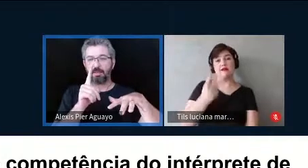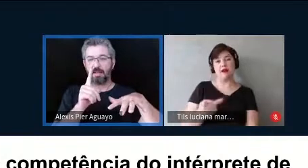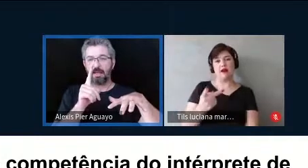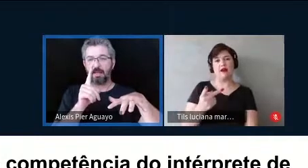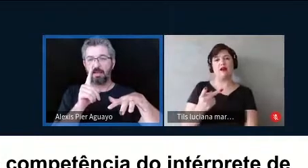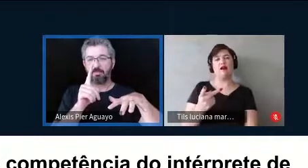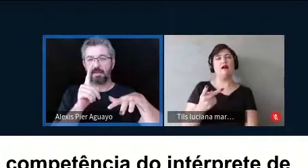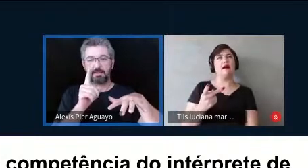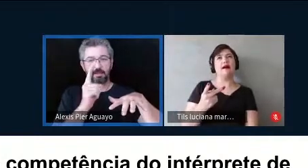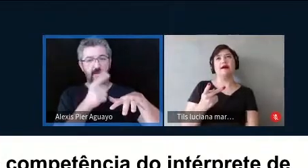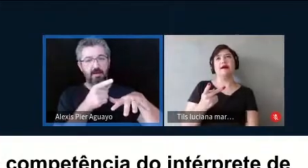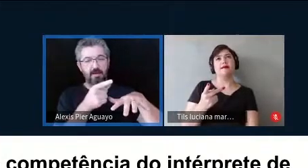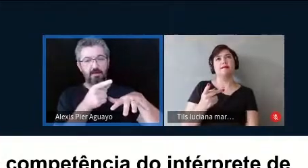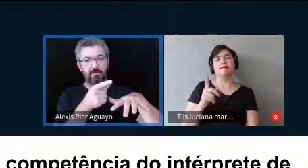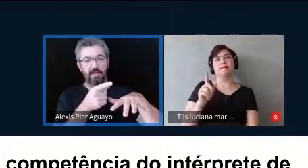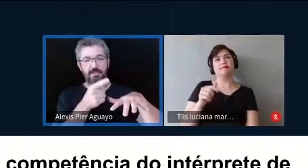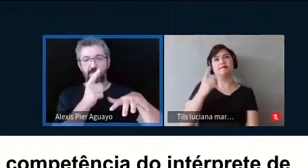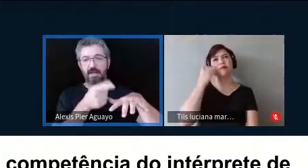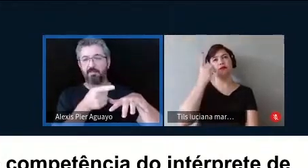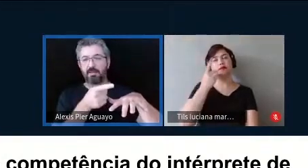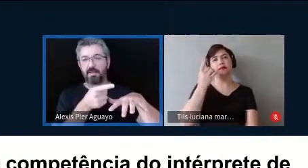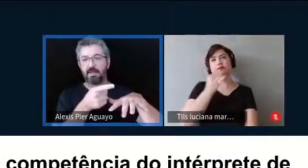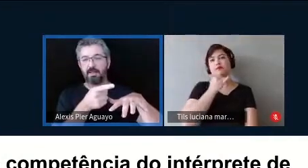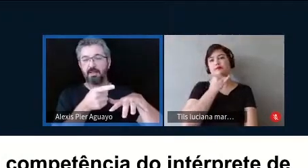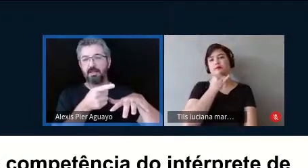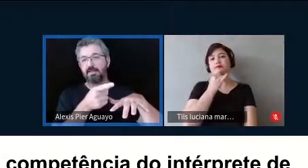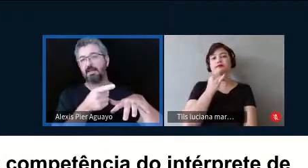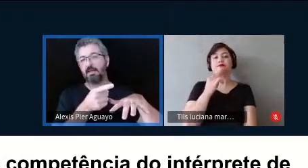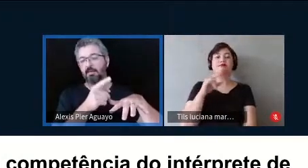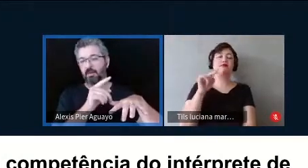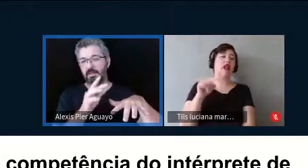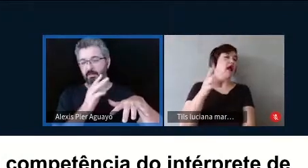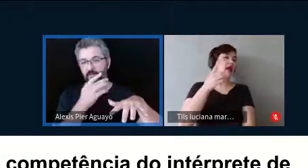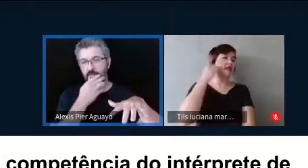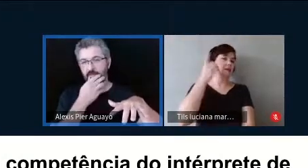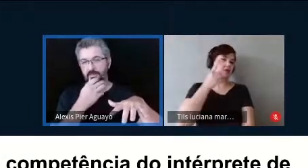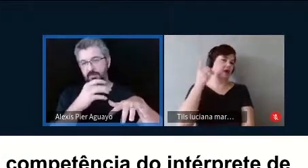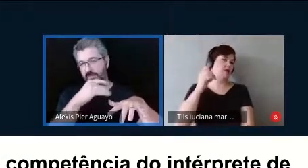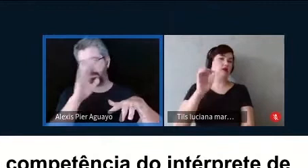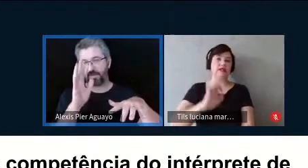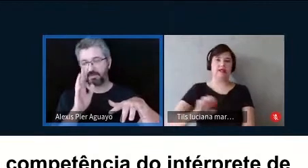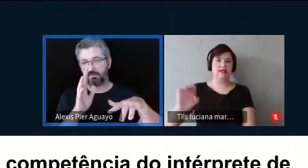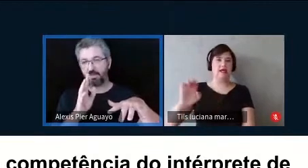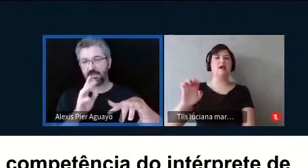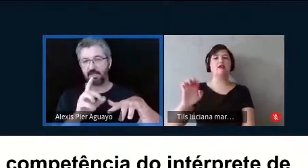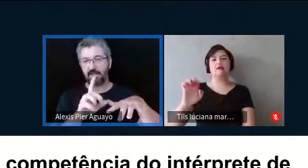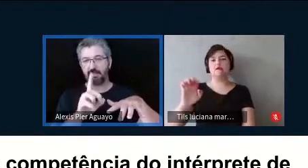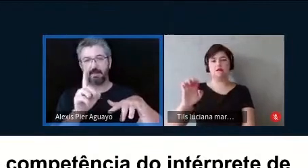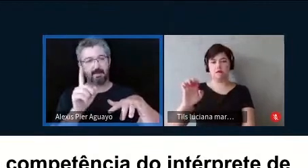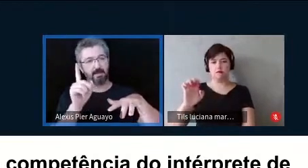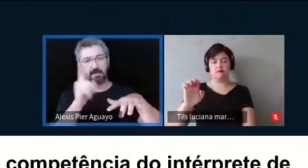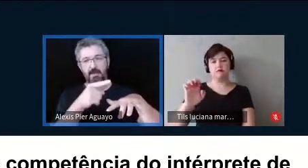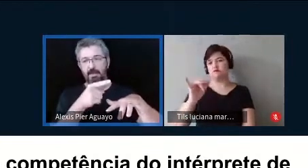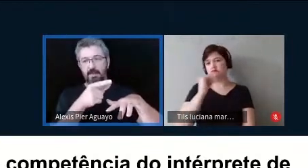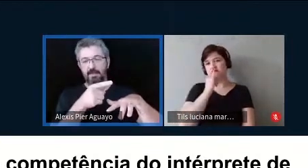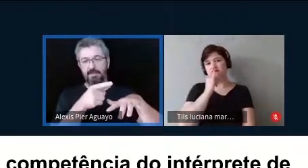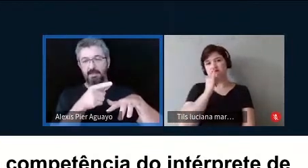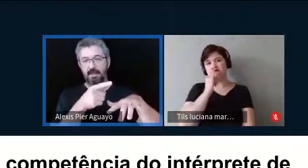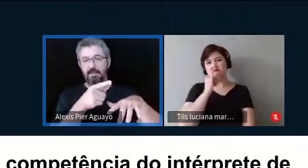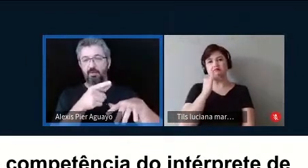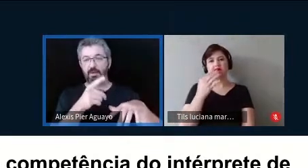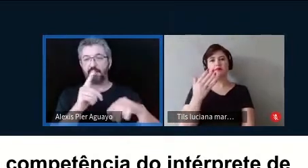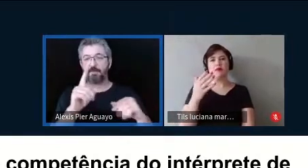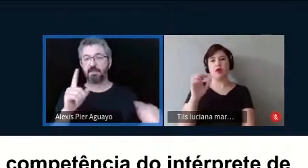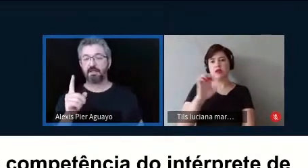um parlamentar, falar assim, esse parlamentar aqui que é da esquerda, por exemplo, uma exemplificação bem exagerada,